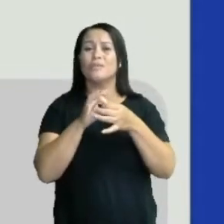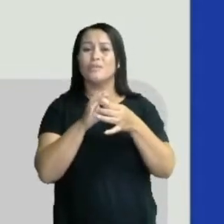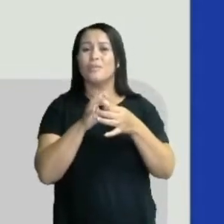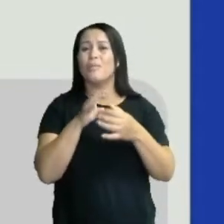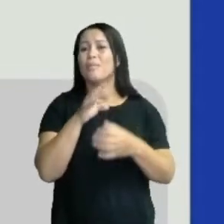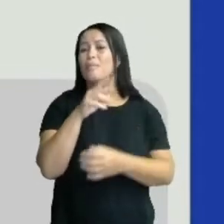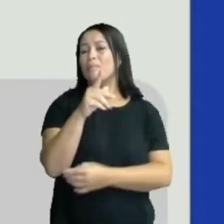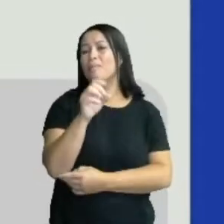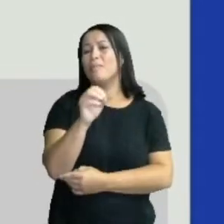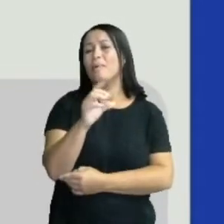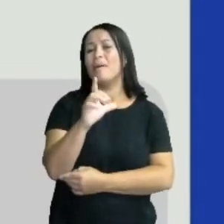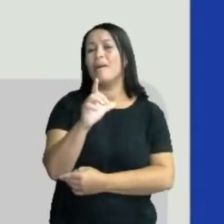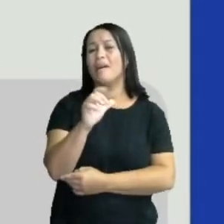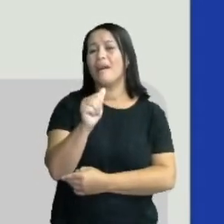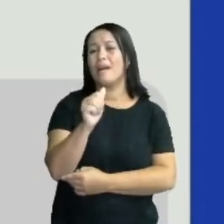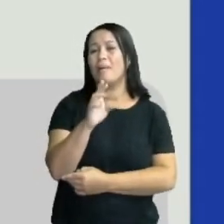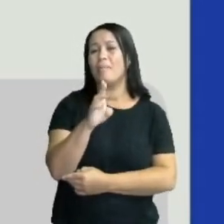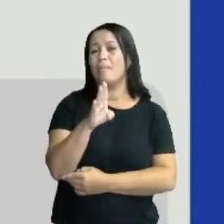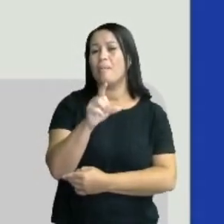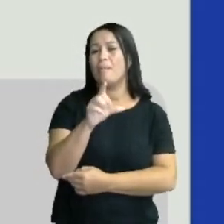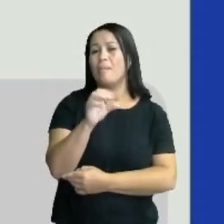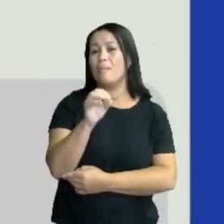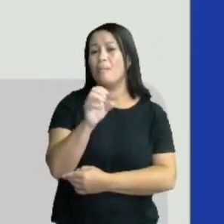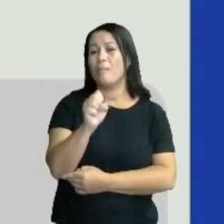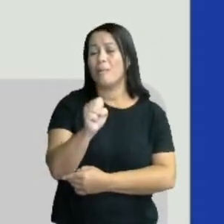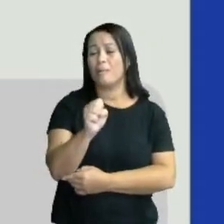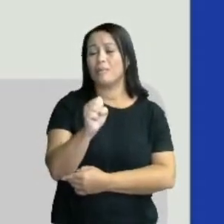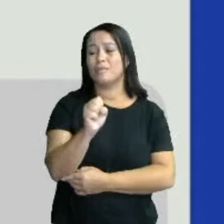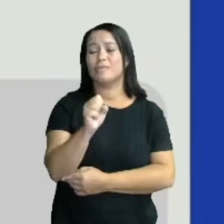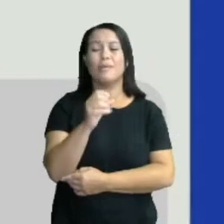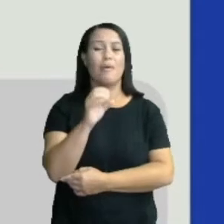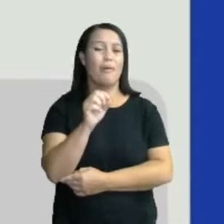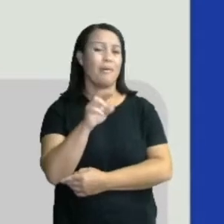lusonipocaboclos, orientupis,